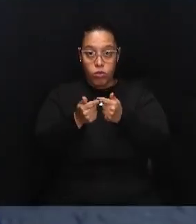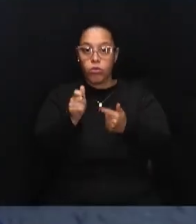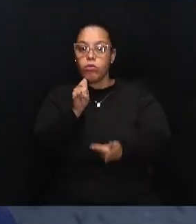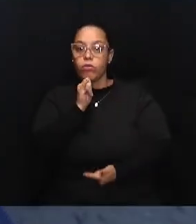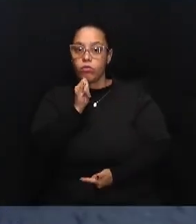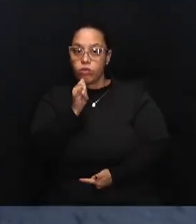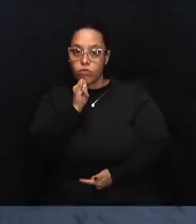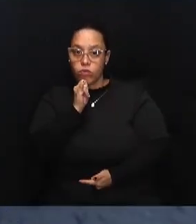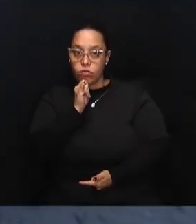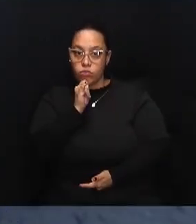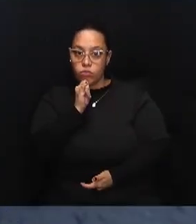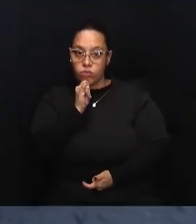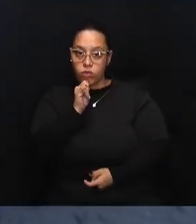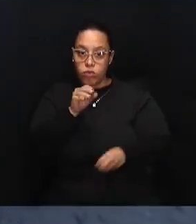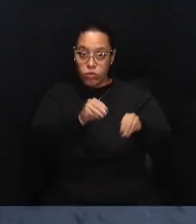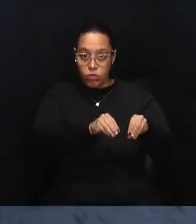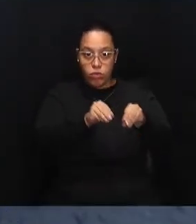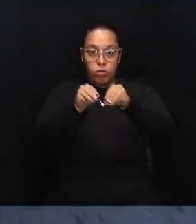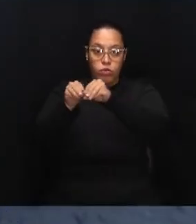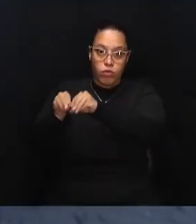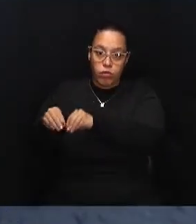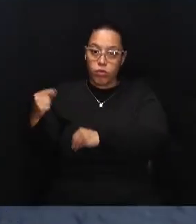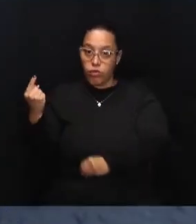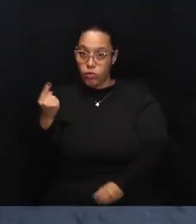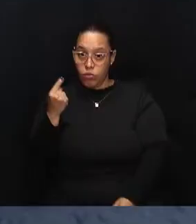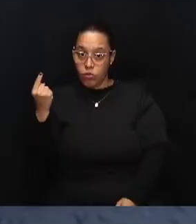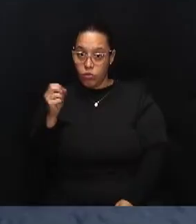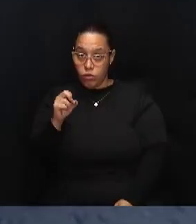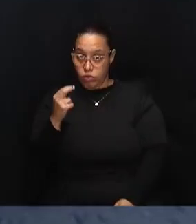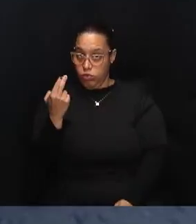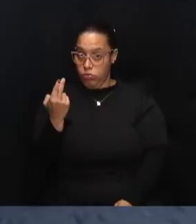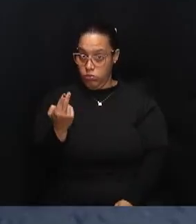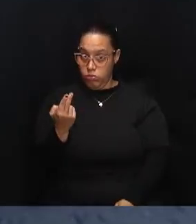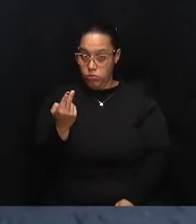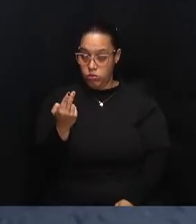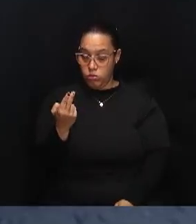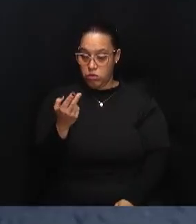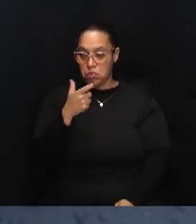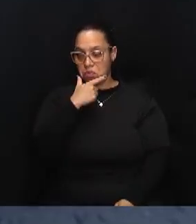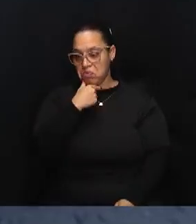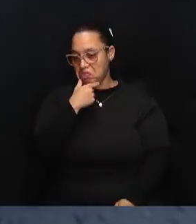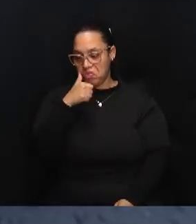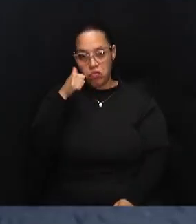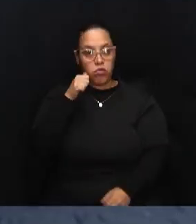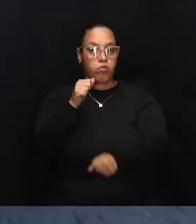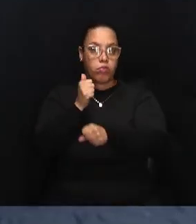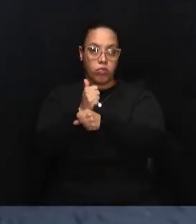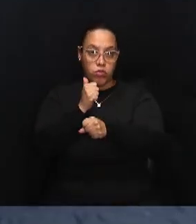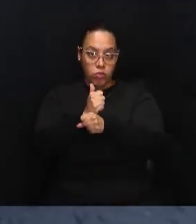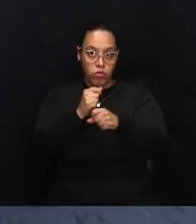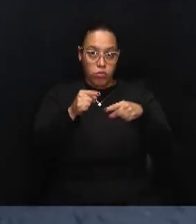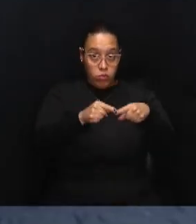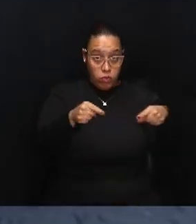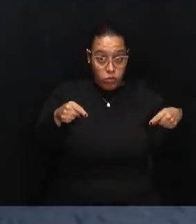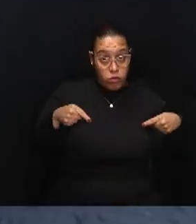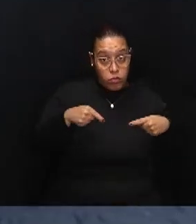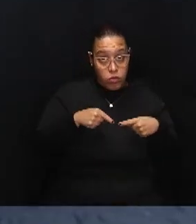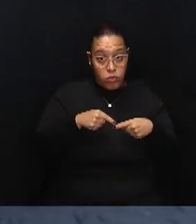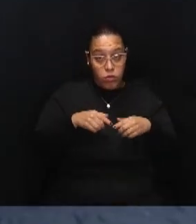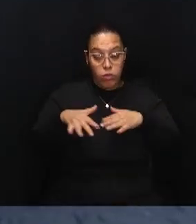se você for fazer esse deslocamento sozinha ou sozinho, ou espere em locais que